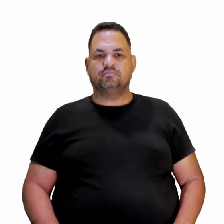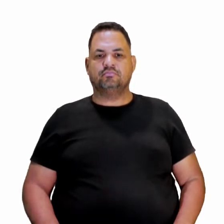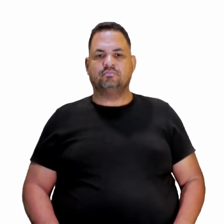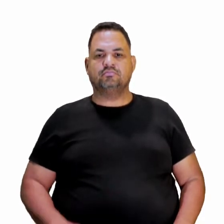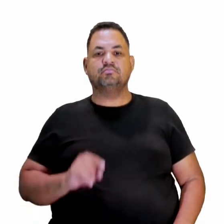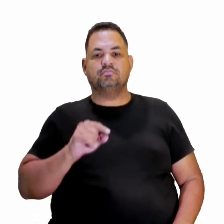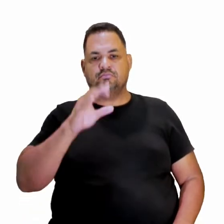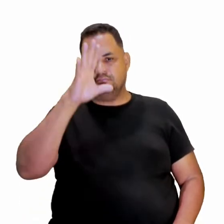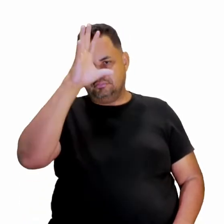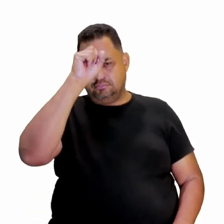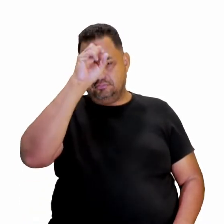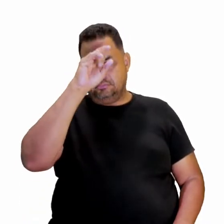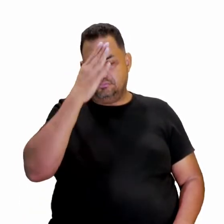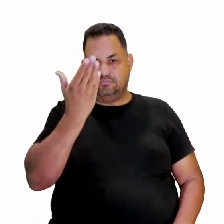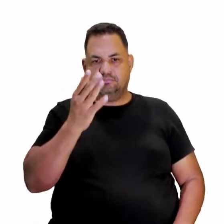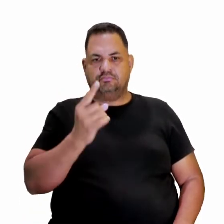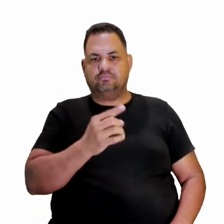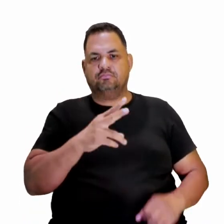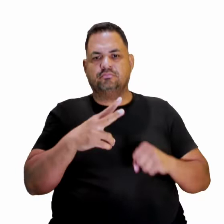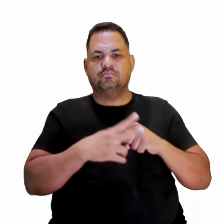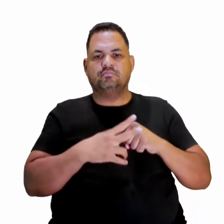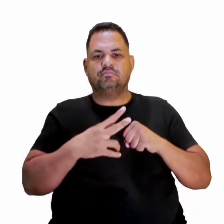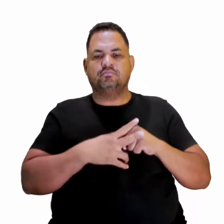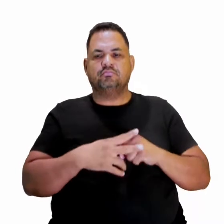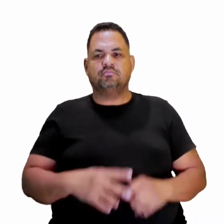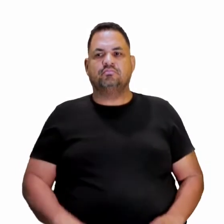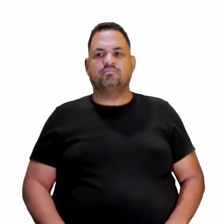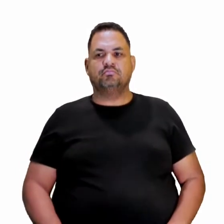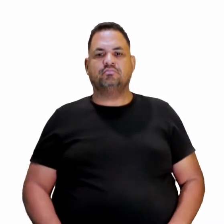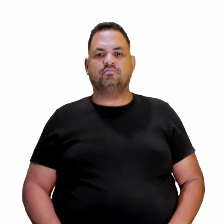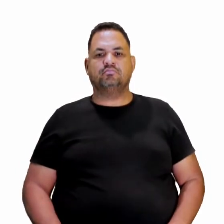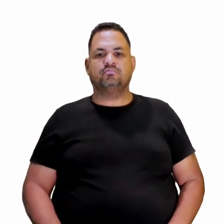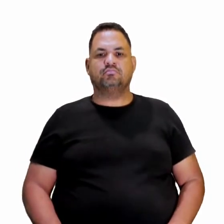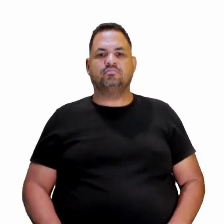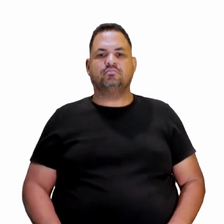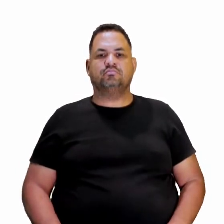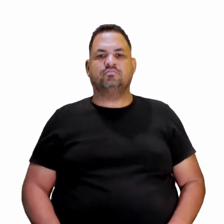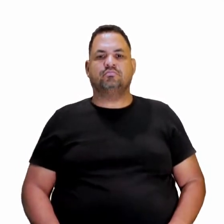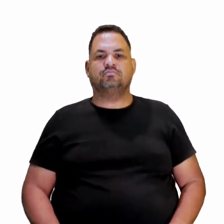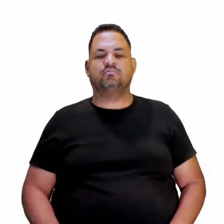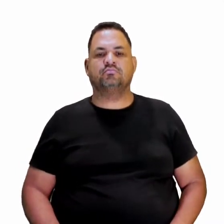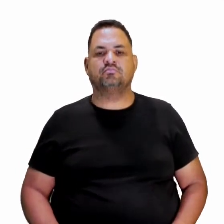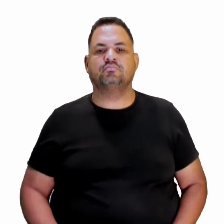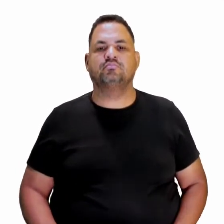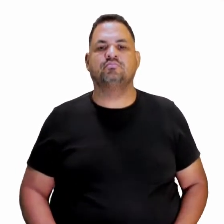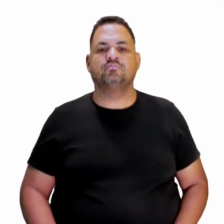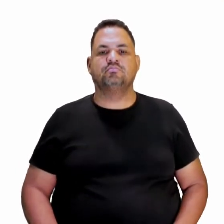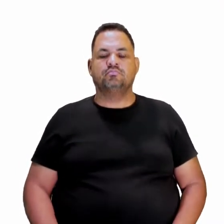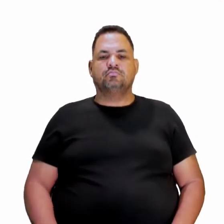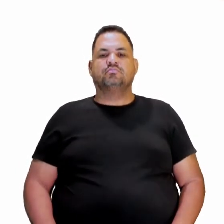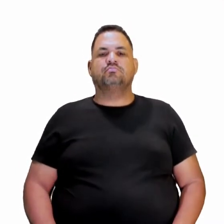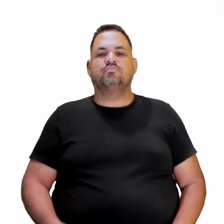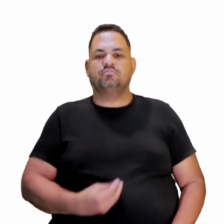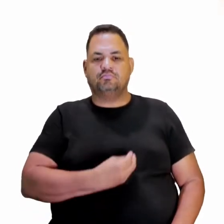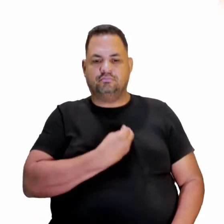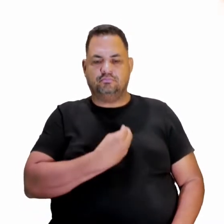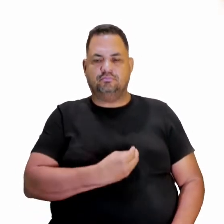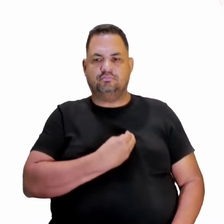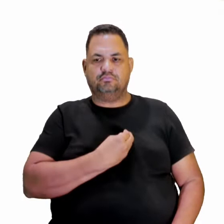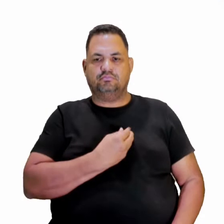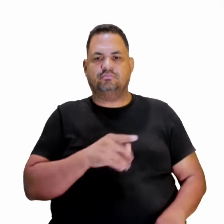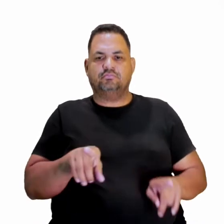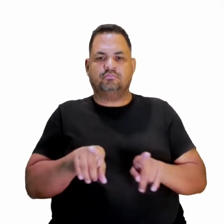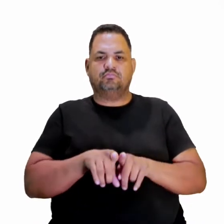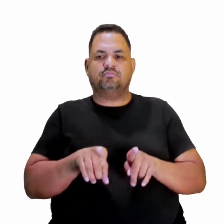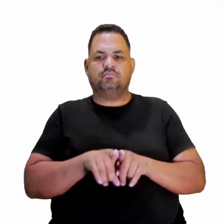Você aprendeu que esse verbo aqui ele é tanto assim no presente,